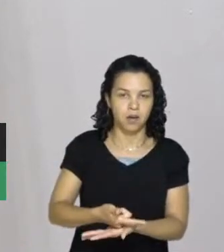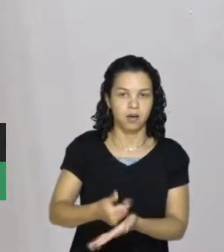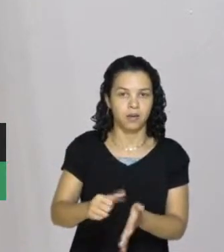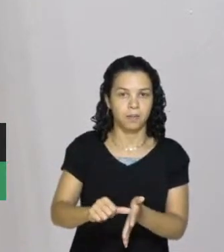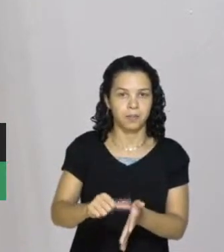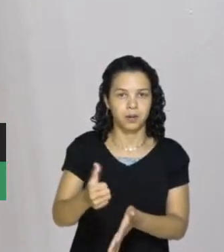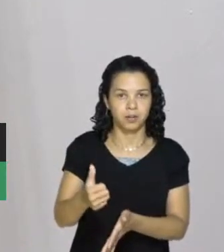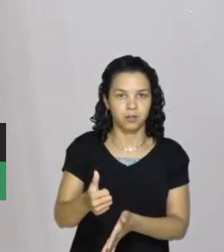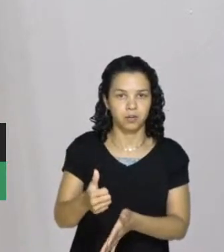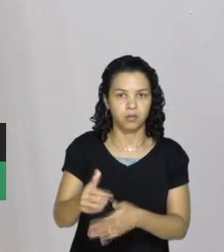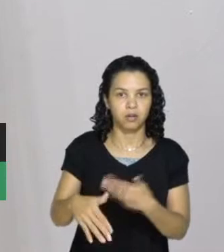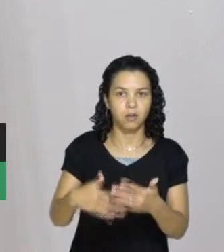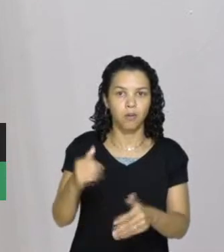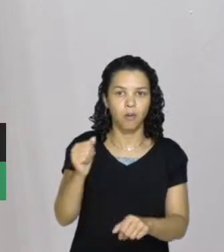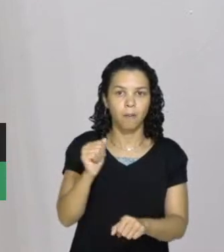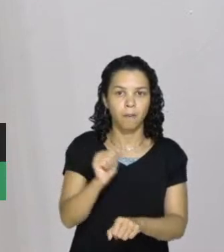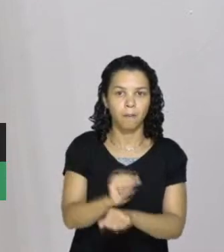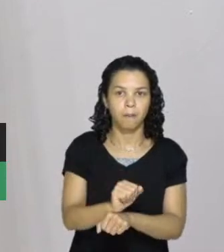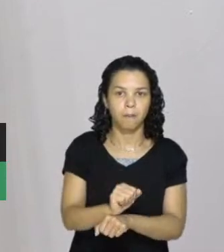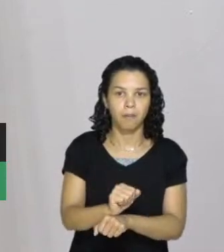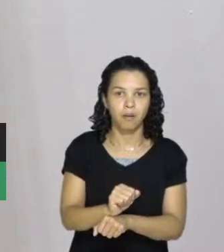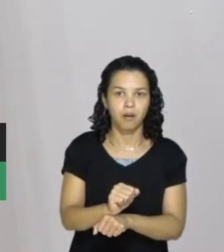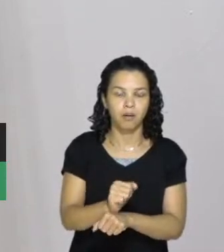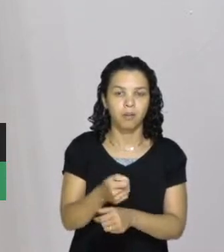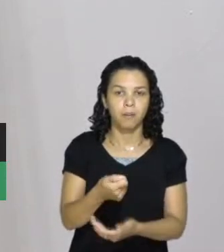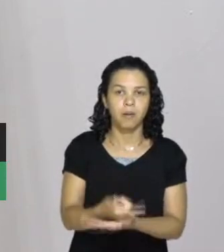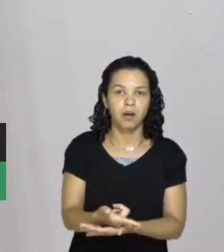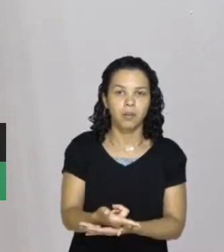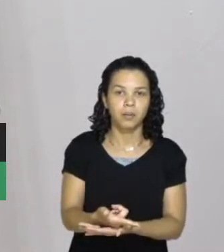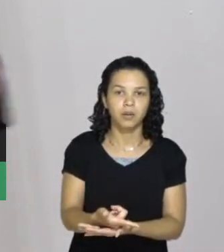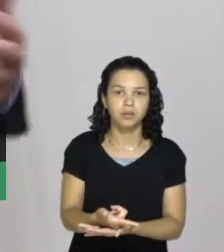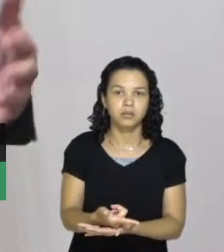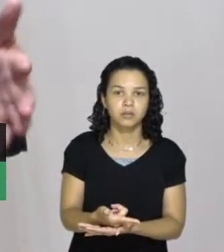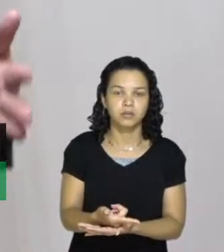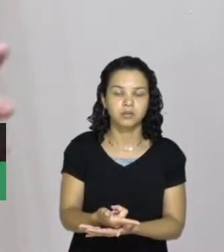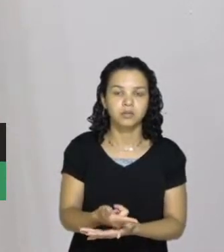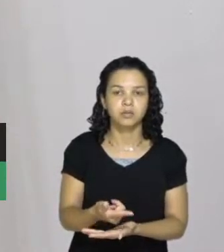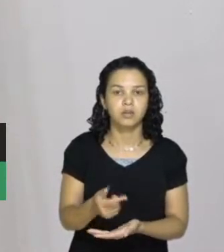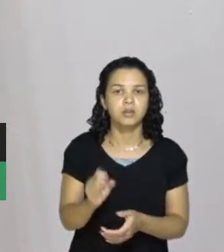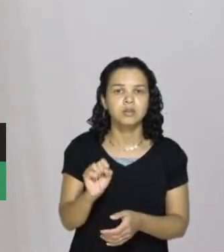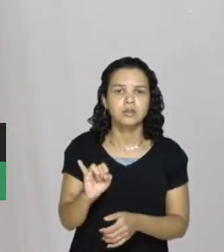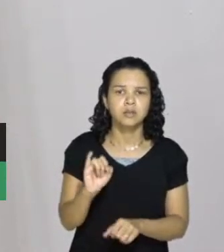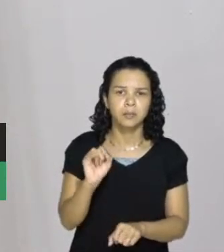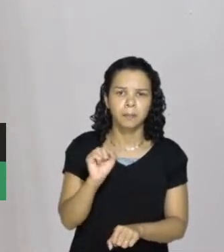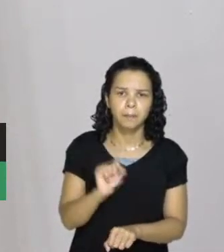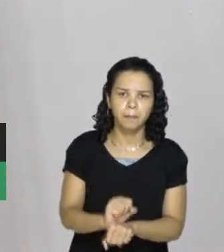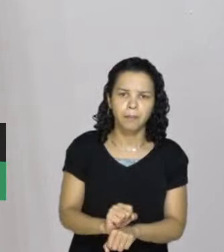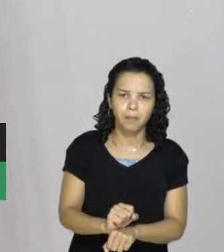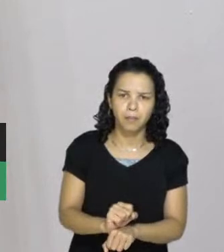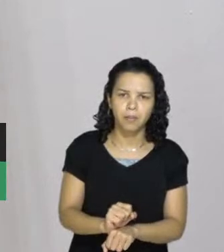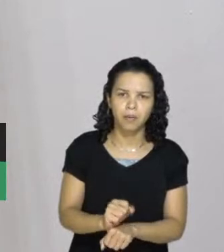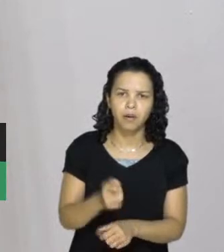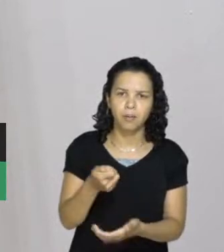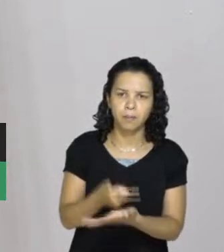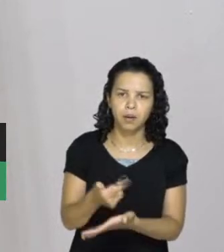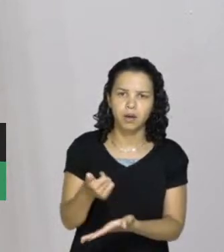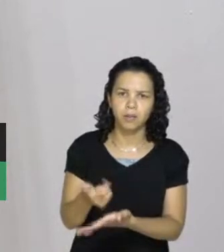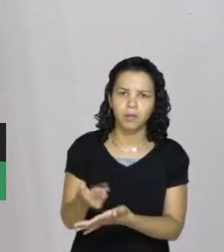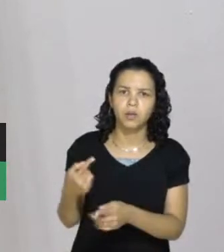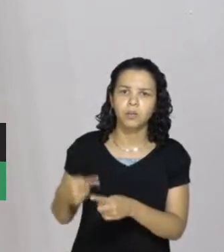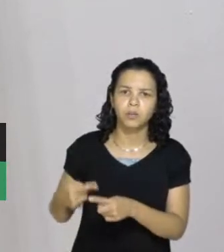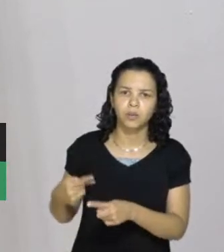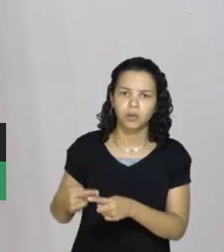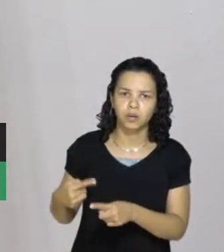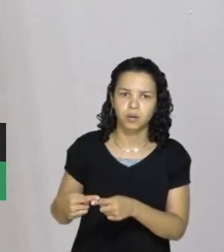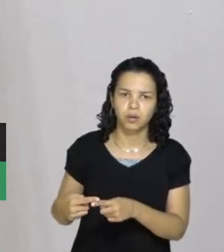suspende os pagamentos. E aí a pergunta, mas se suspenderam os pagamentos, por que será? Tinha